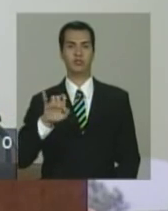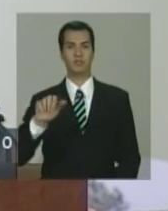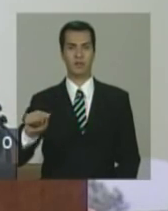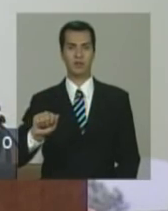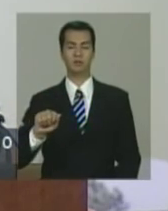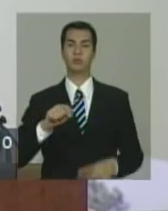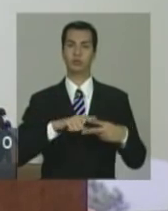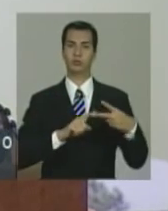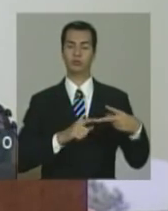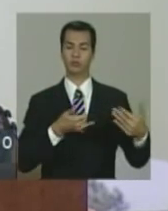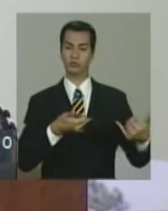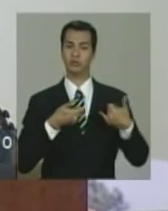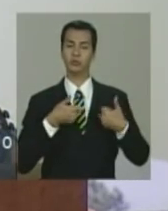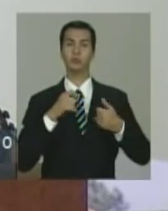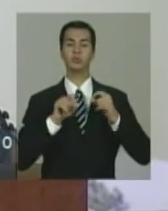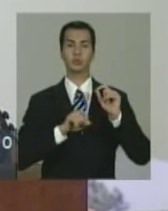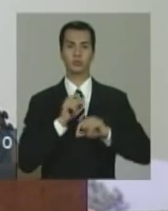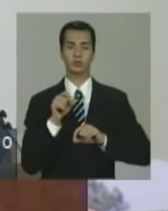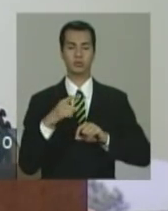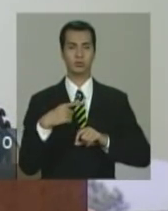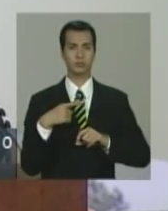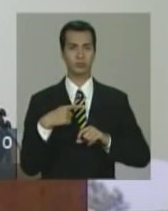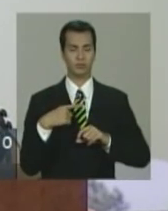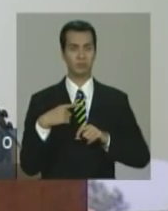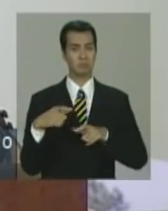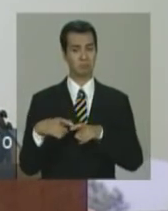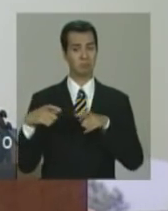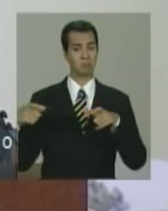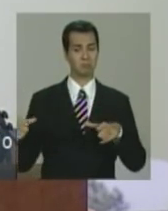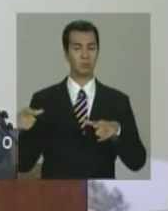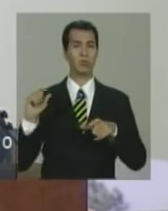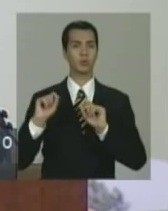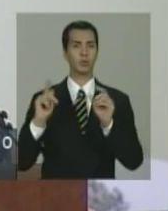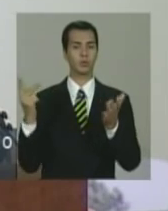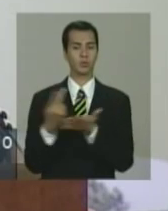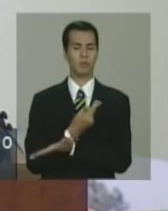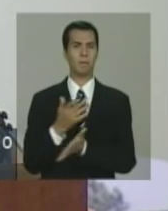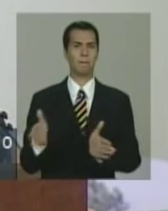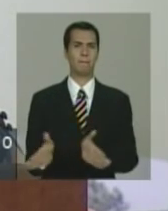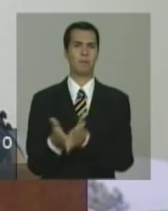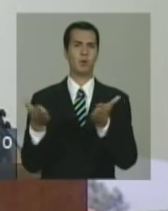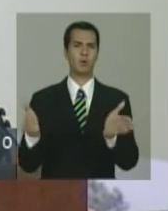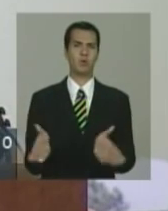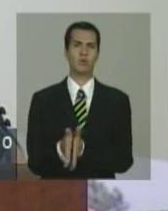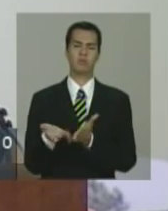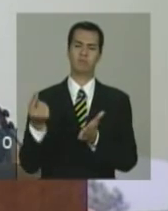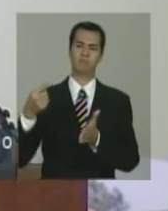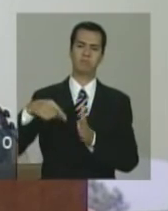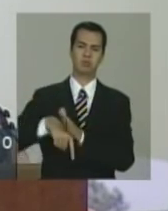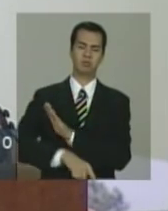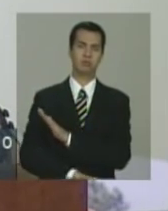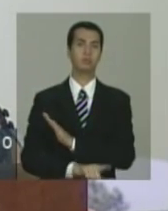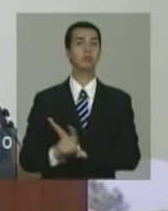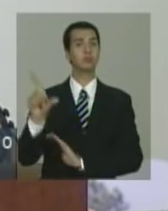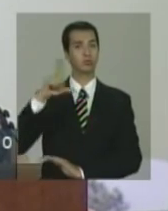uma parte muito significativa do que é extremamente pobre nesse país